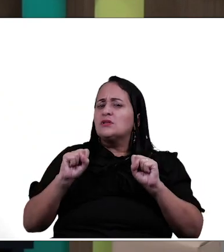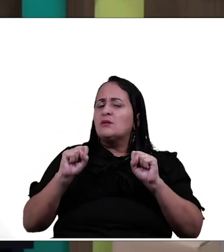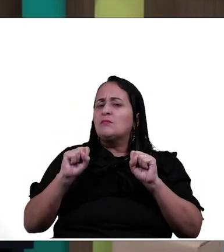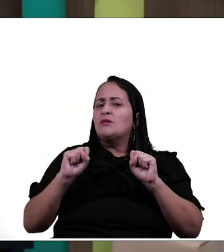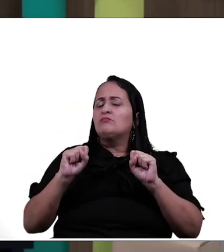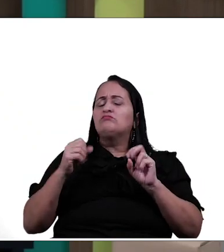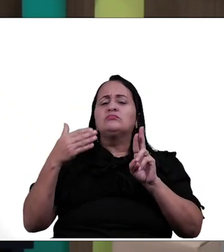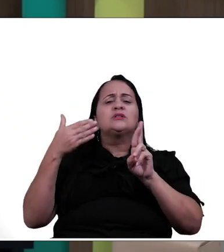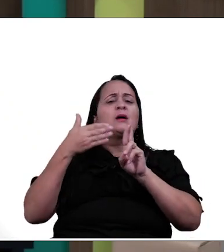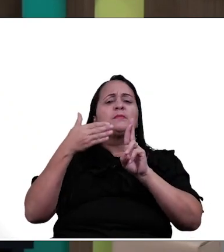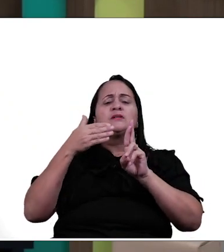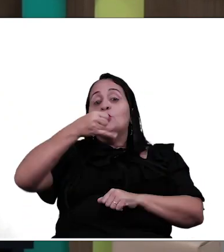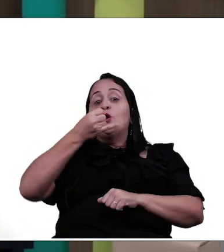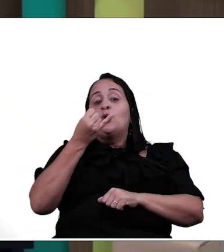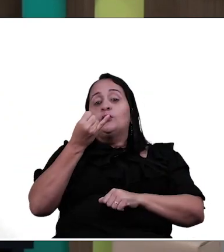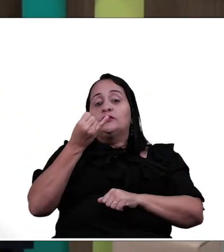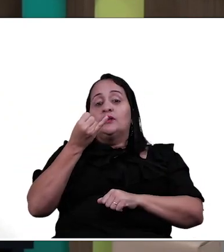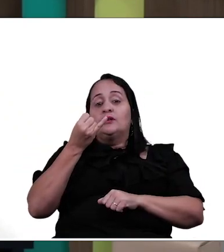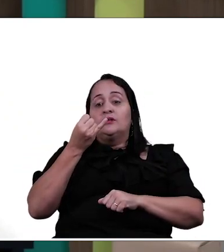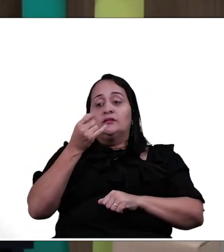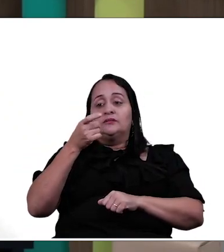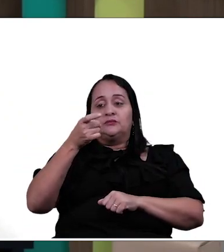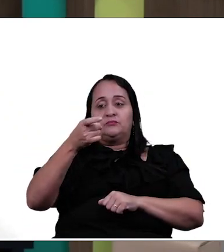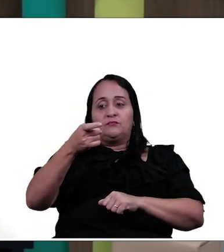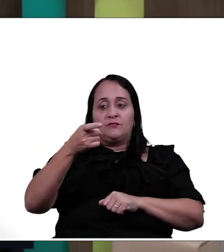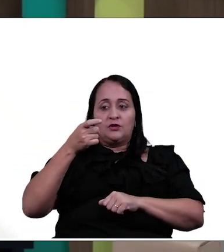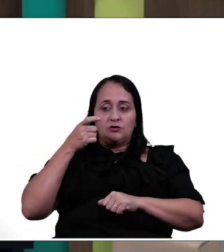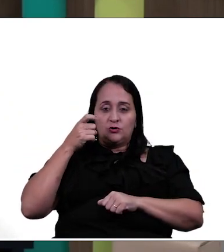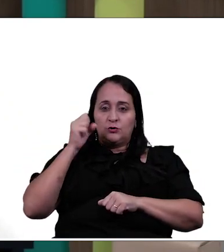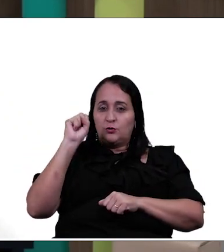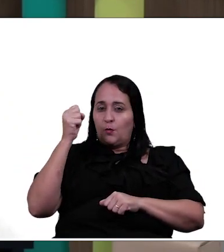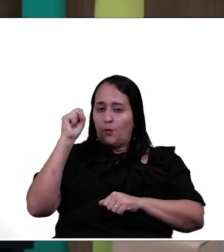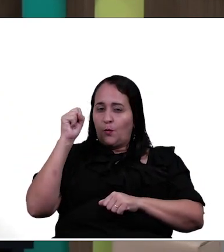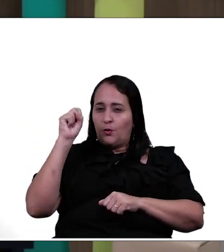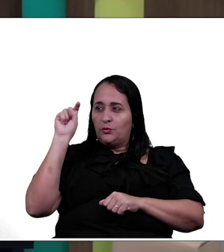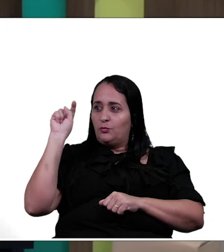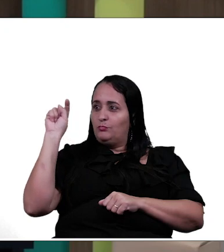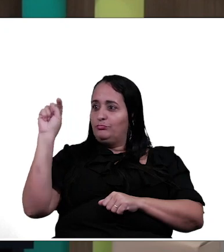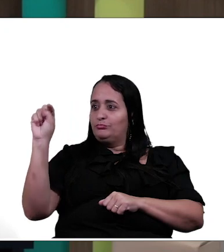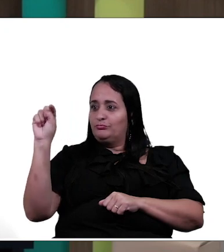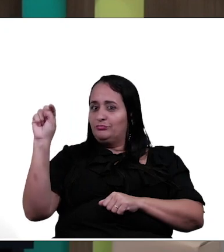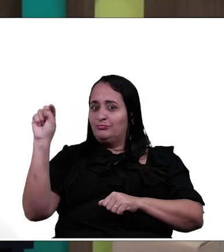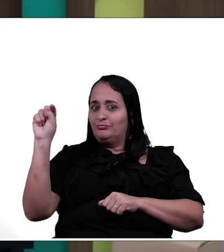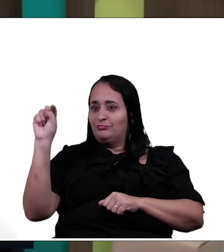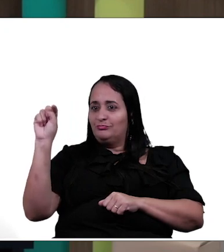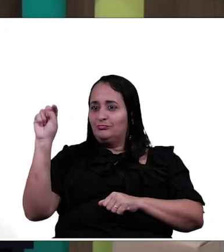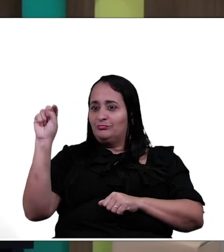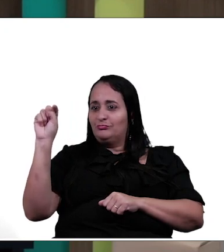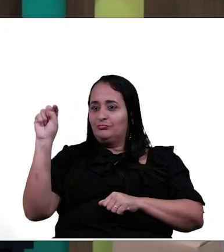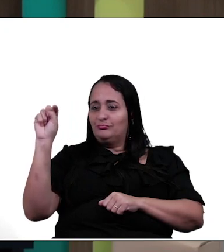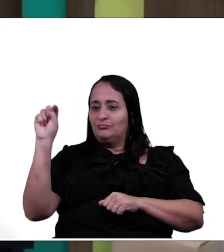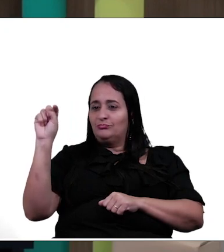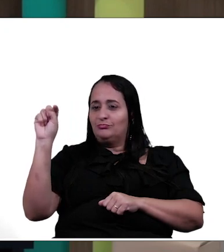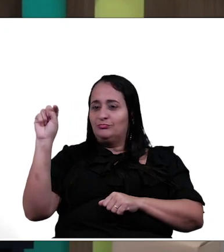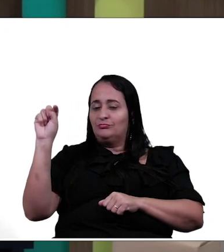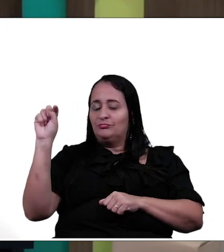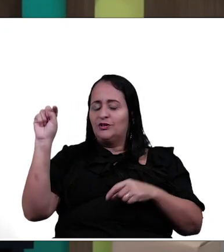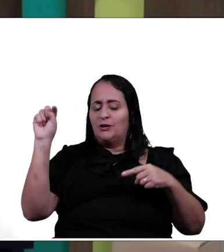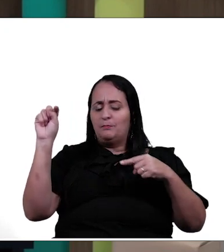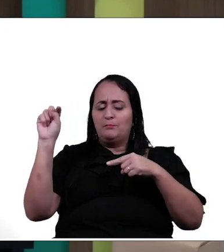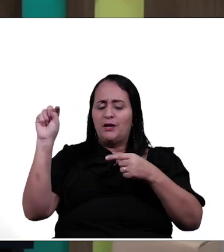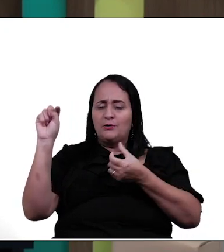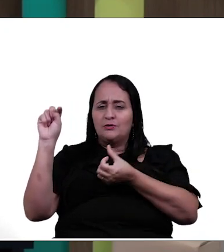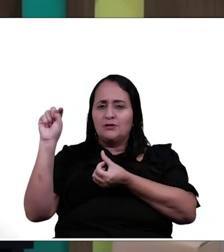intruso. Como transformá-lo em um número, em uma fração? O período, que é o